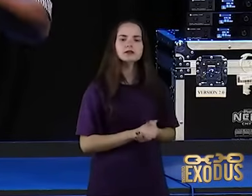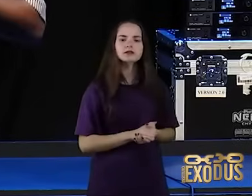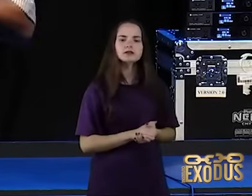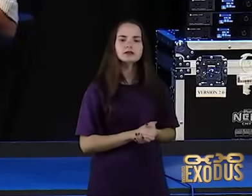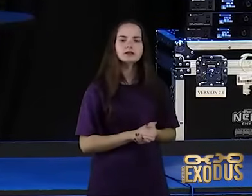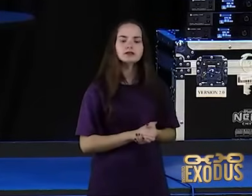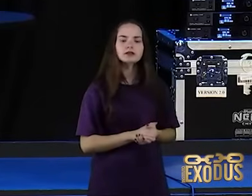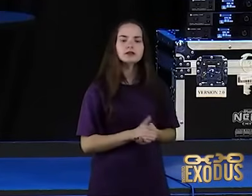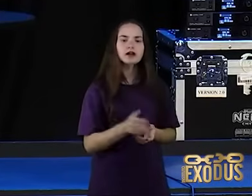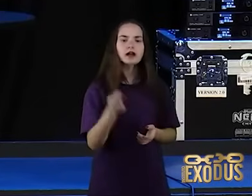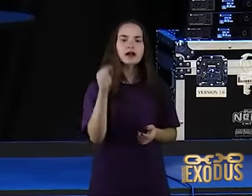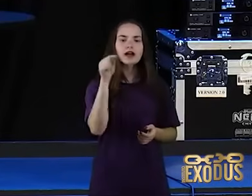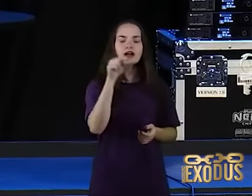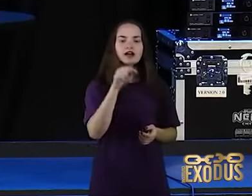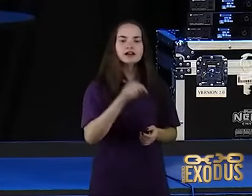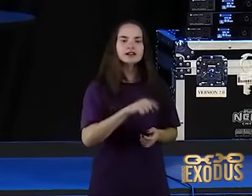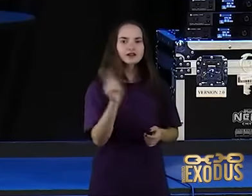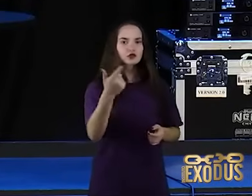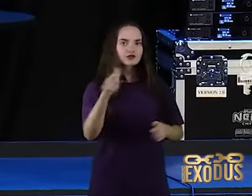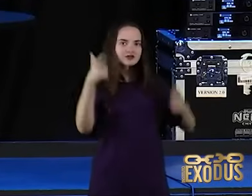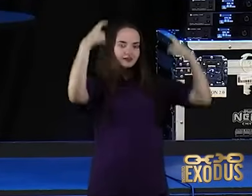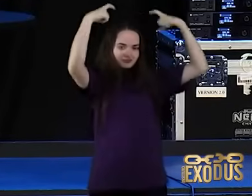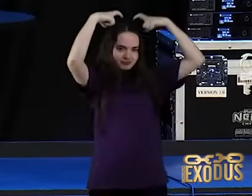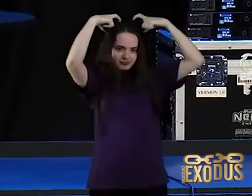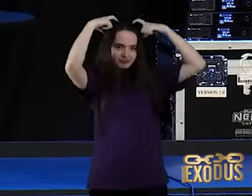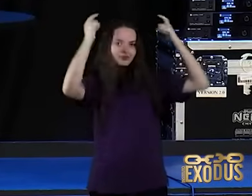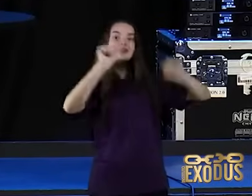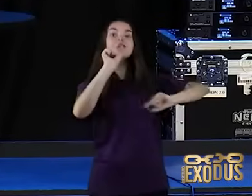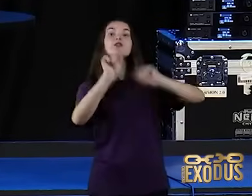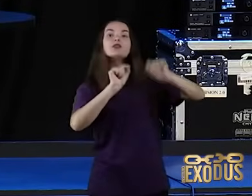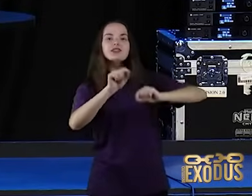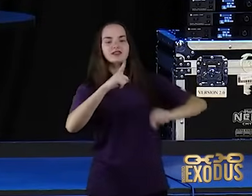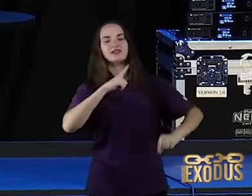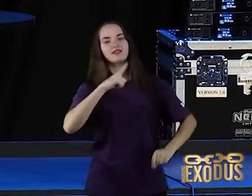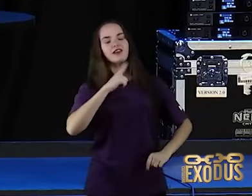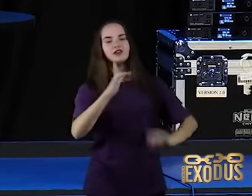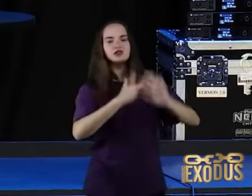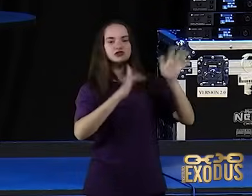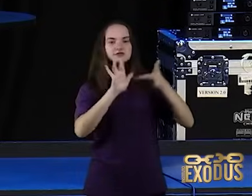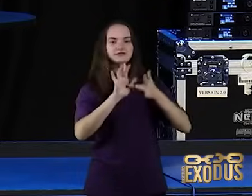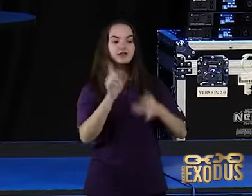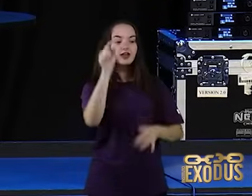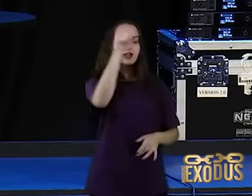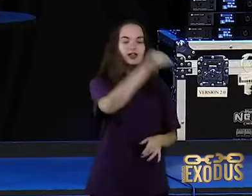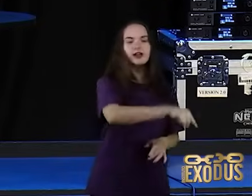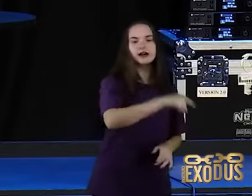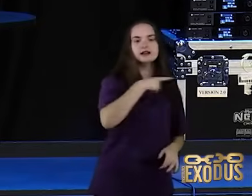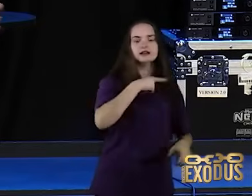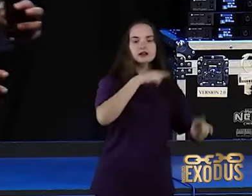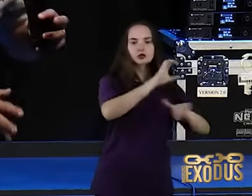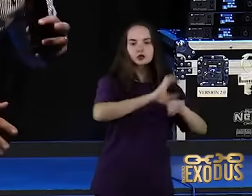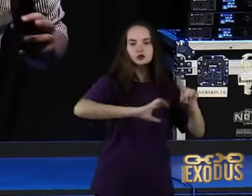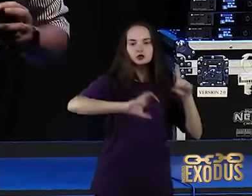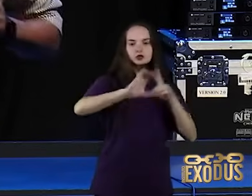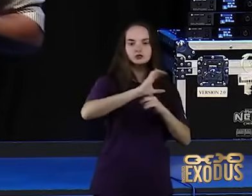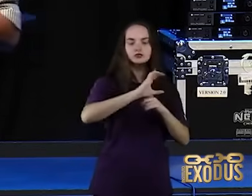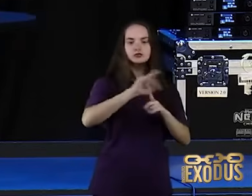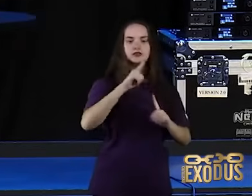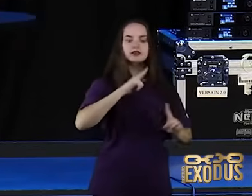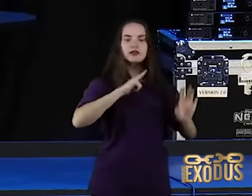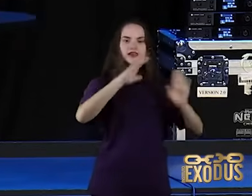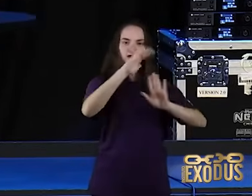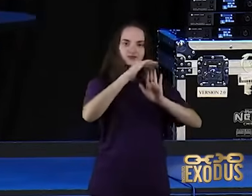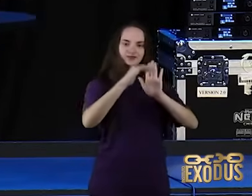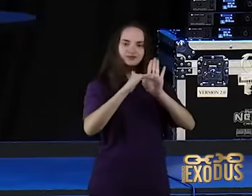Mickey Mouse aqui quem tem Jesus de Nazaré teu filho tá celebrando culto o teu filho tem um programa